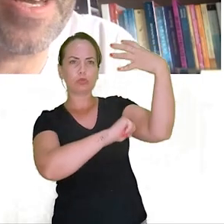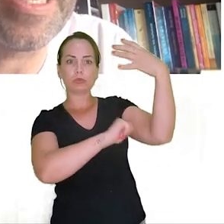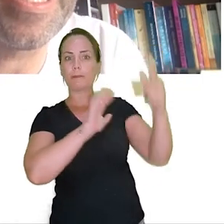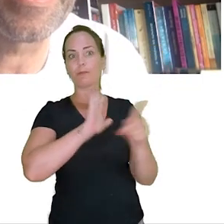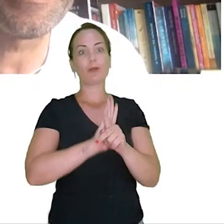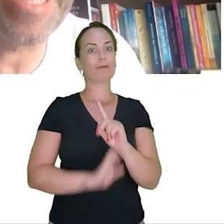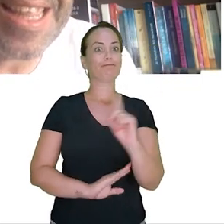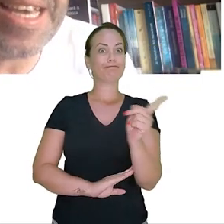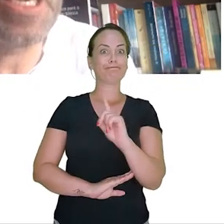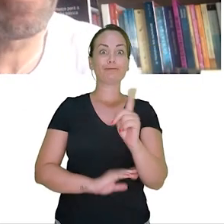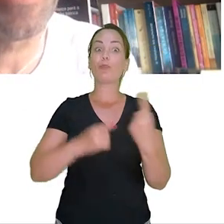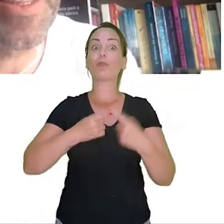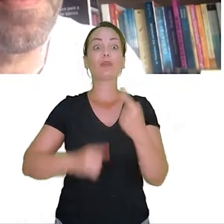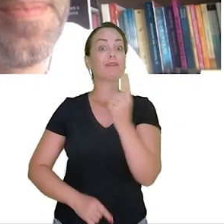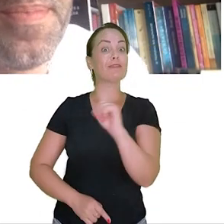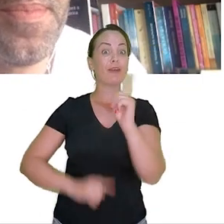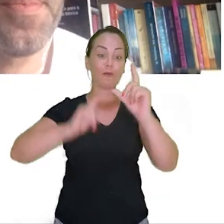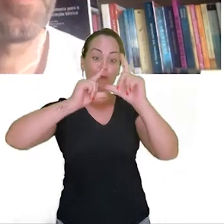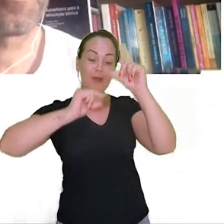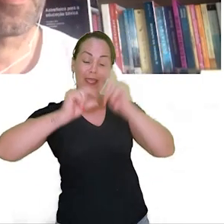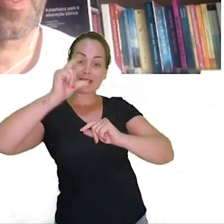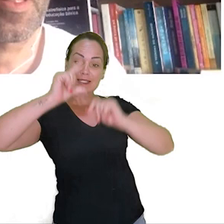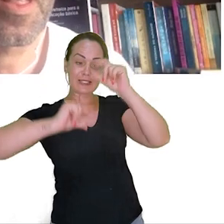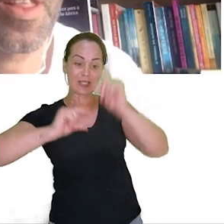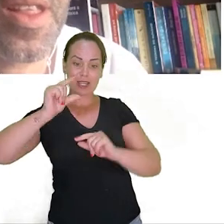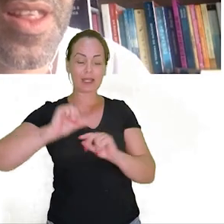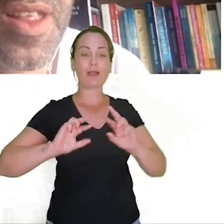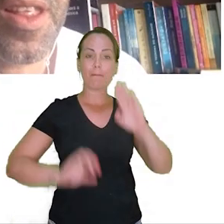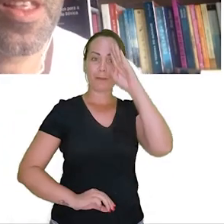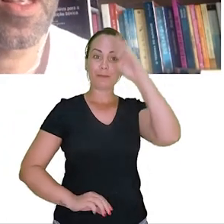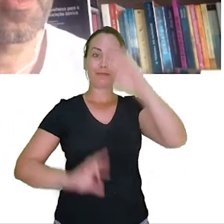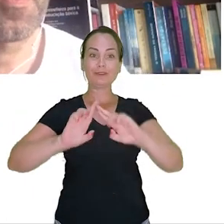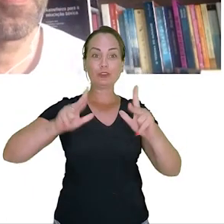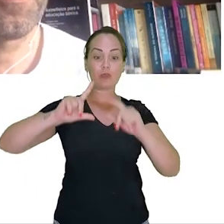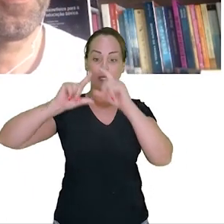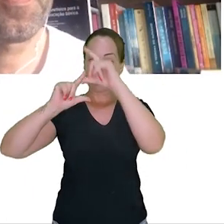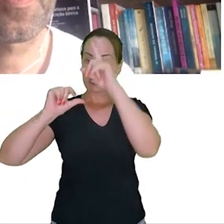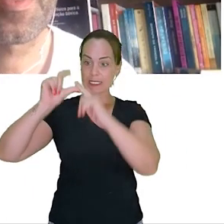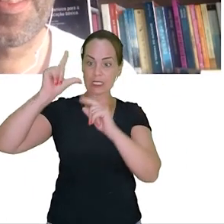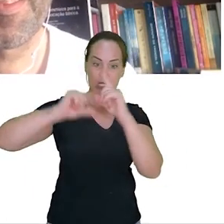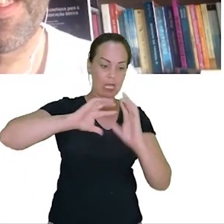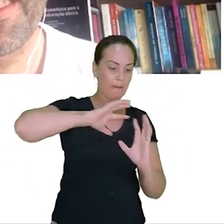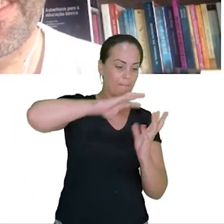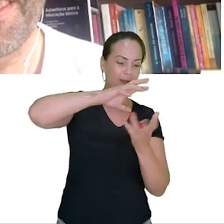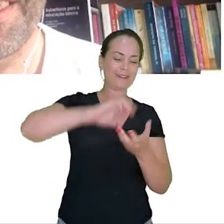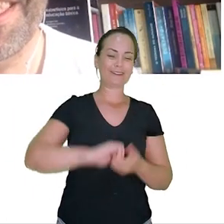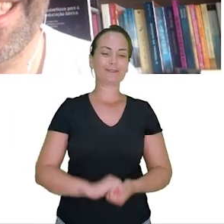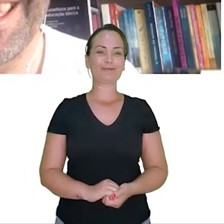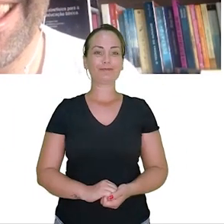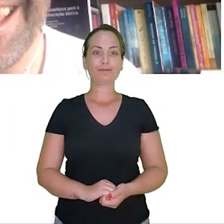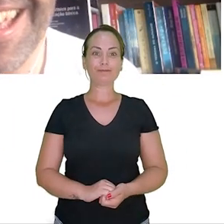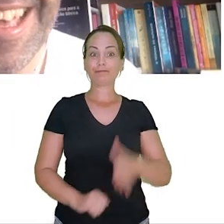principal diferença entre estrela e planeta. Minha sobrinha de 4 anos, a Clarice, beijão do tio, Clá,